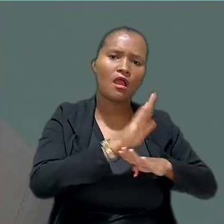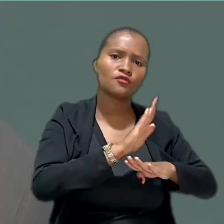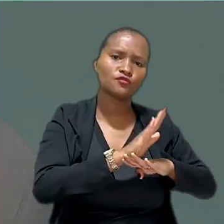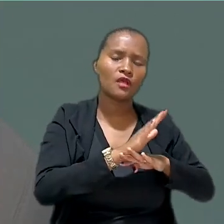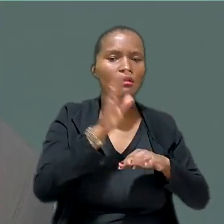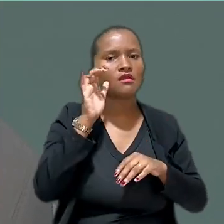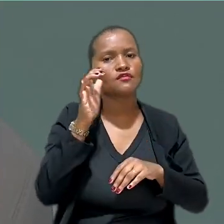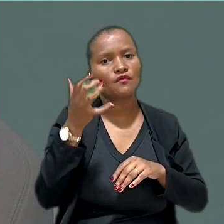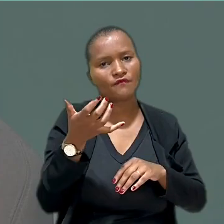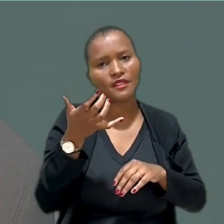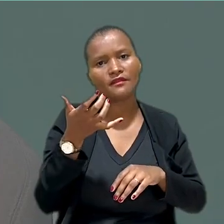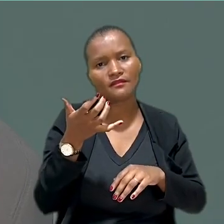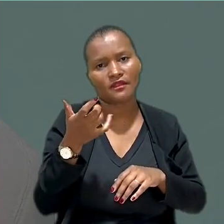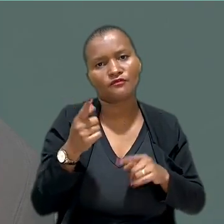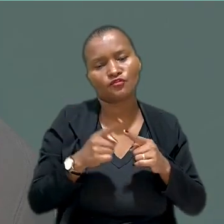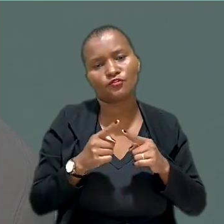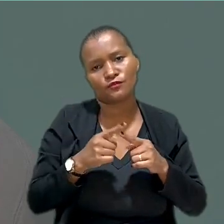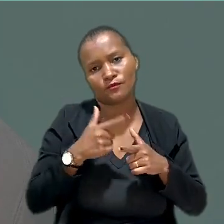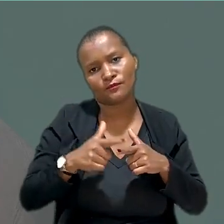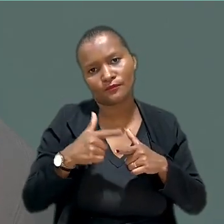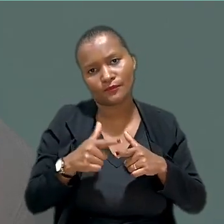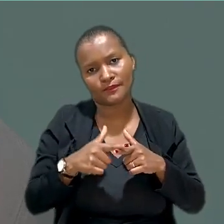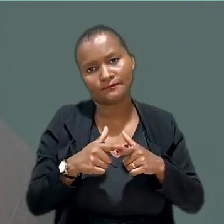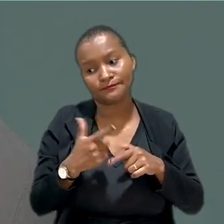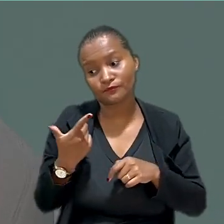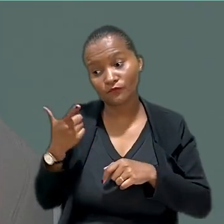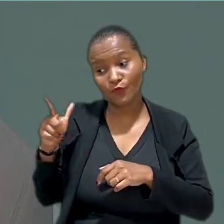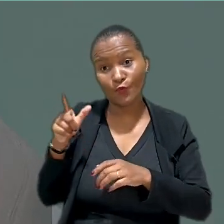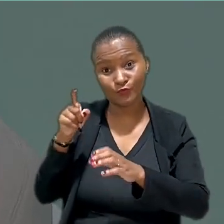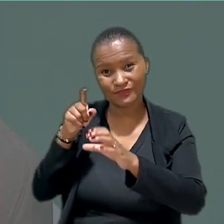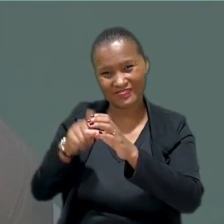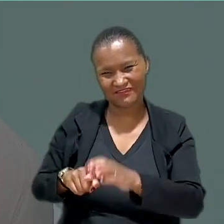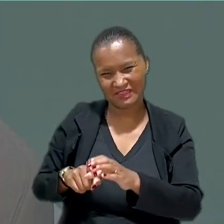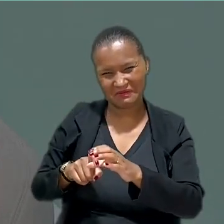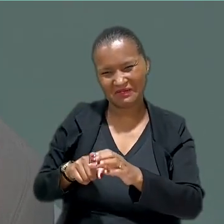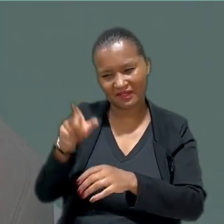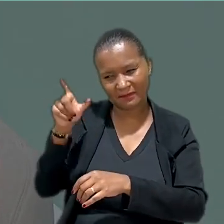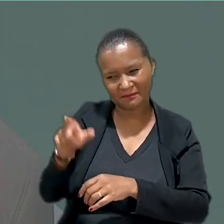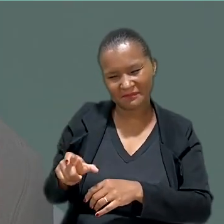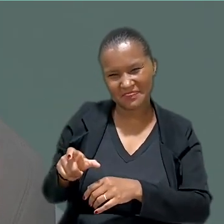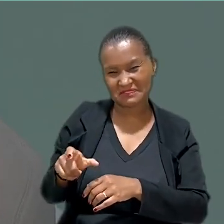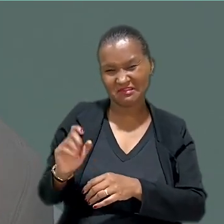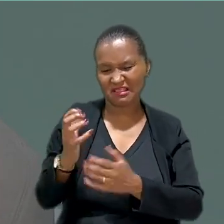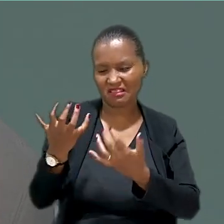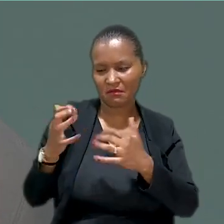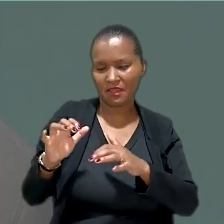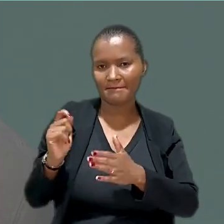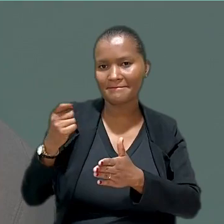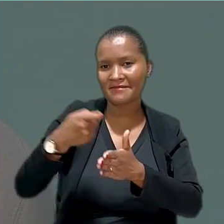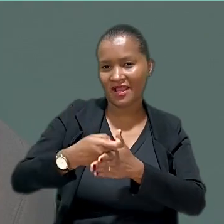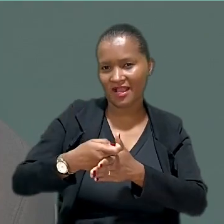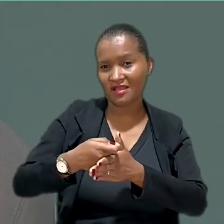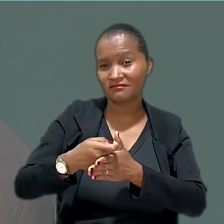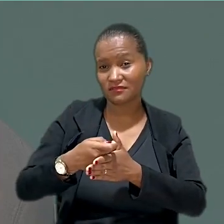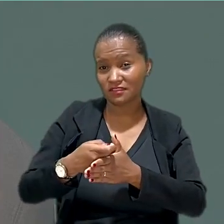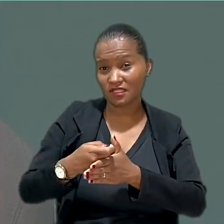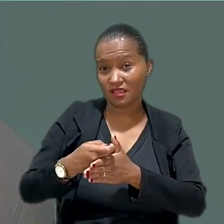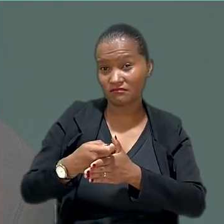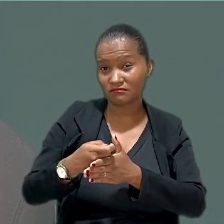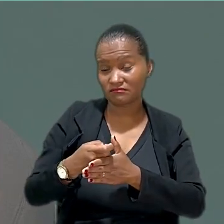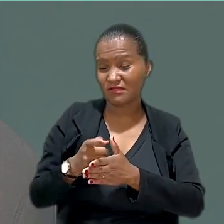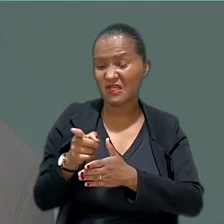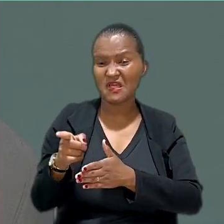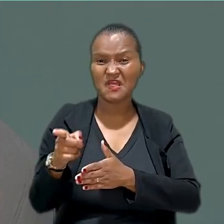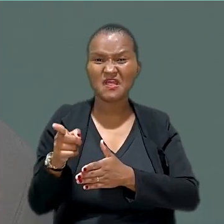para solucionar aquele tipo de pendência. O outro devedor, que é o que a sua pergunta se refere, aquele devedor